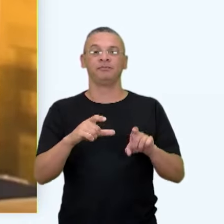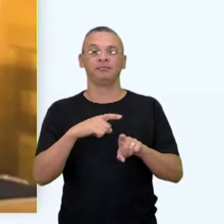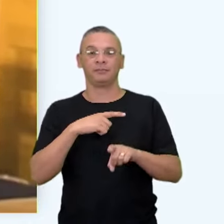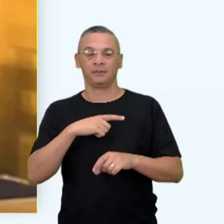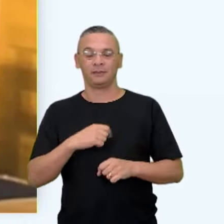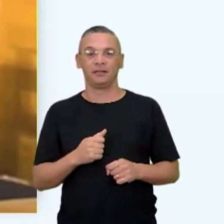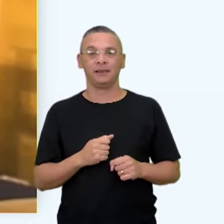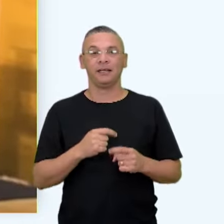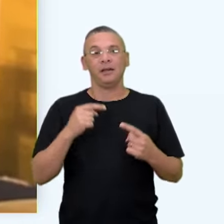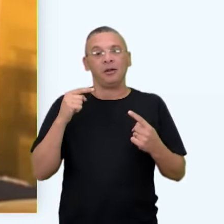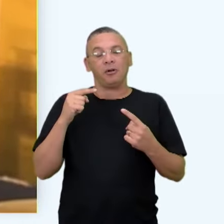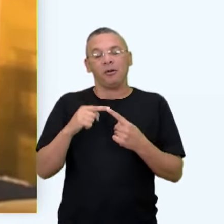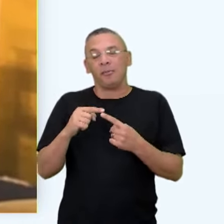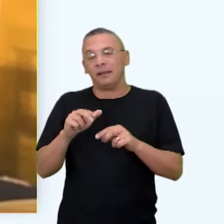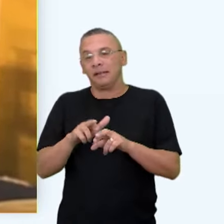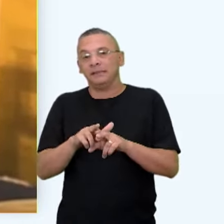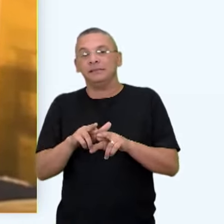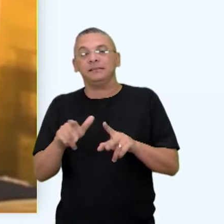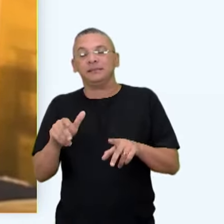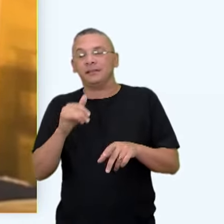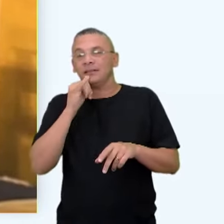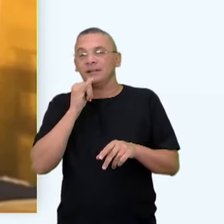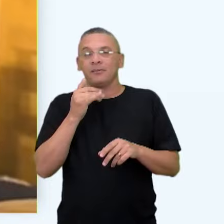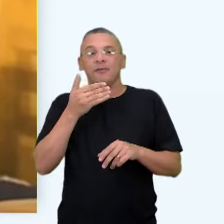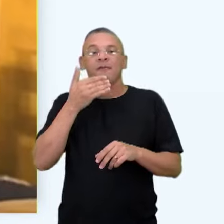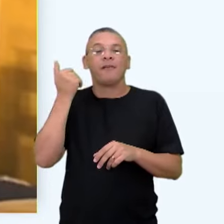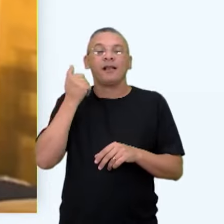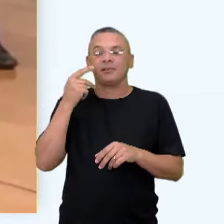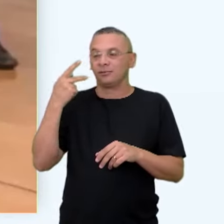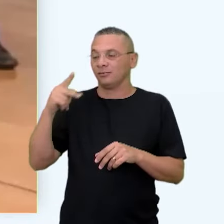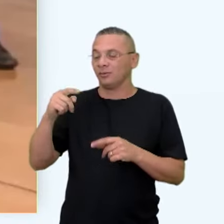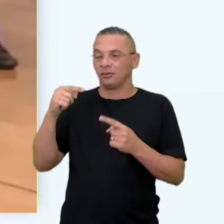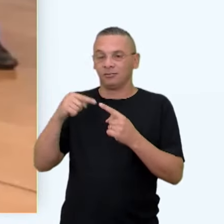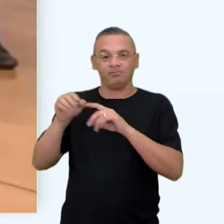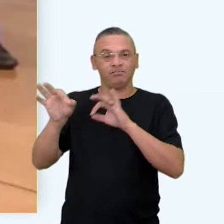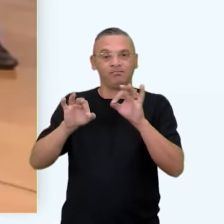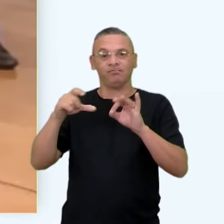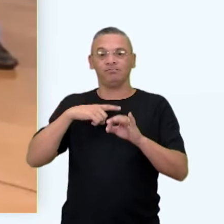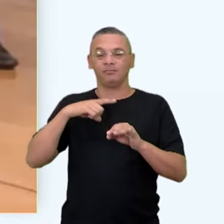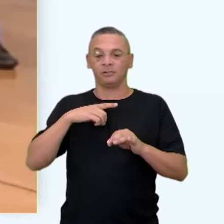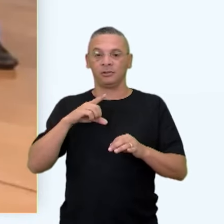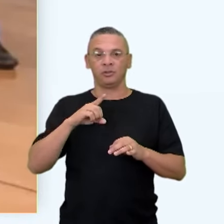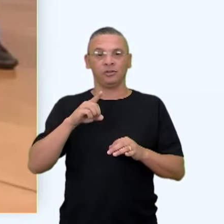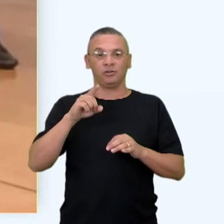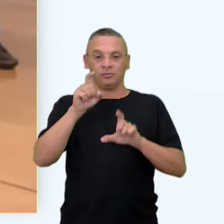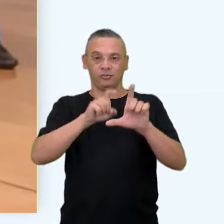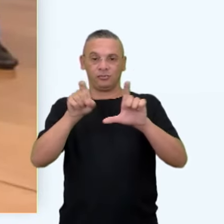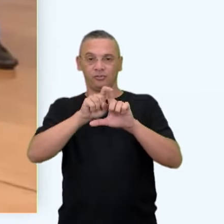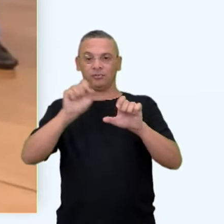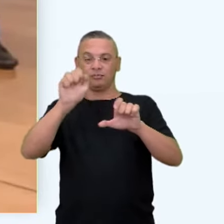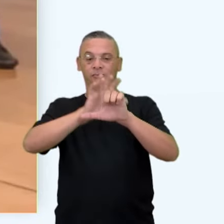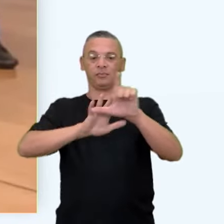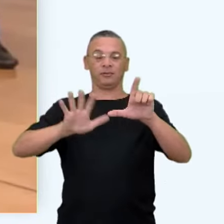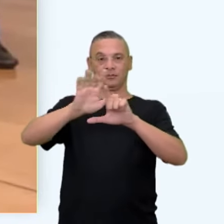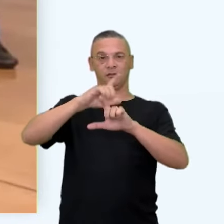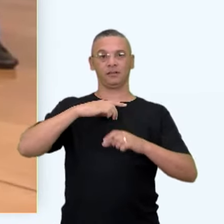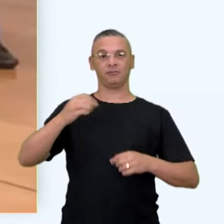como contraponto a essas facilidades que a própria mídia digital, a própria digitalização das plataformas